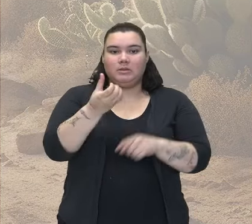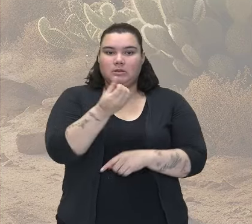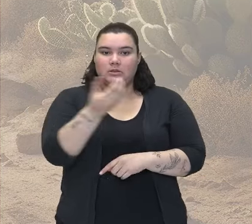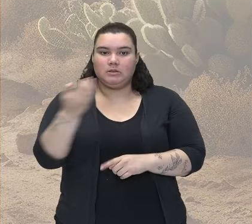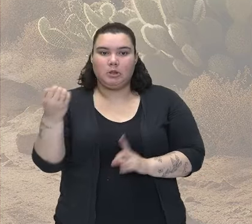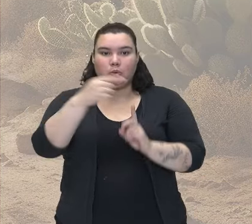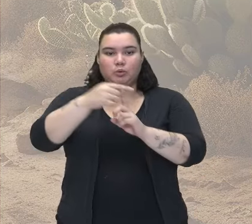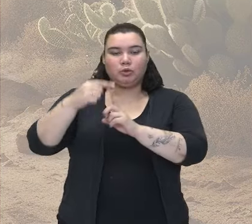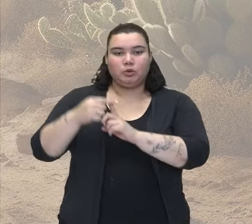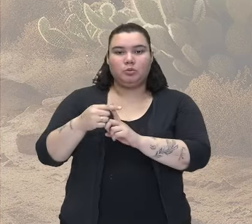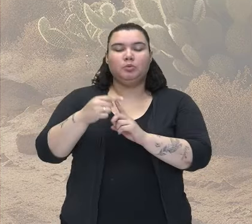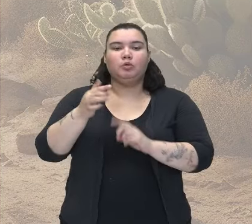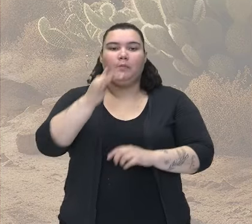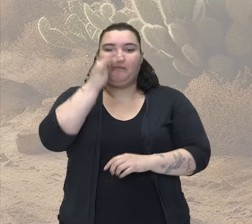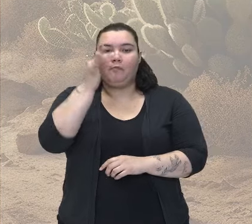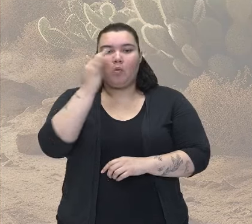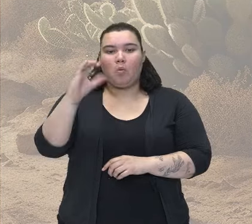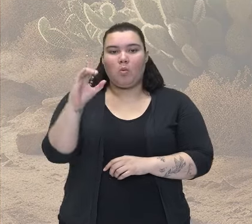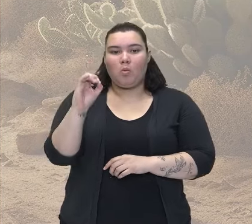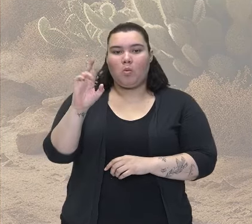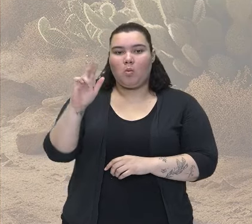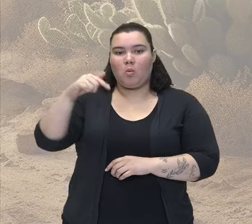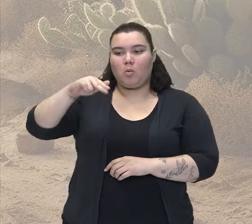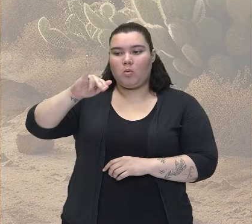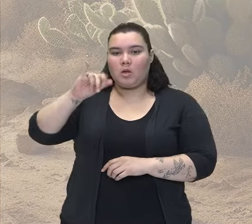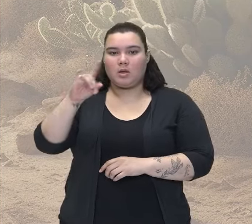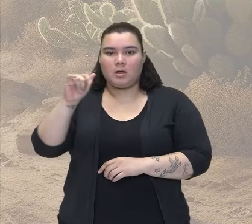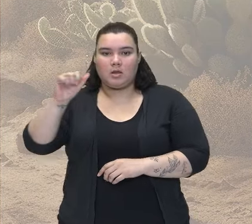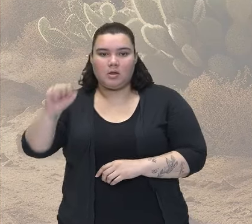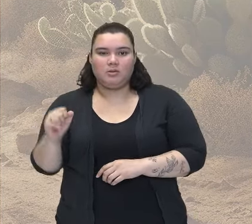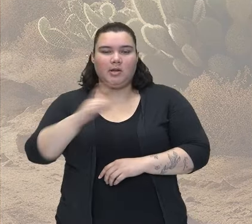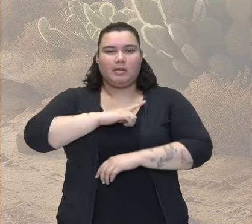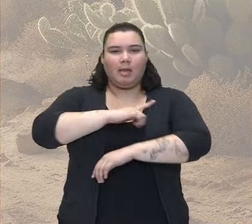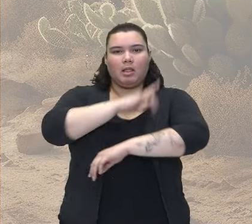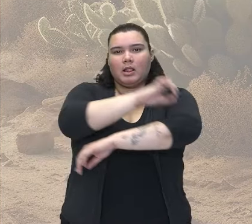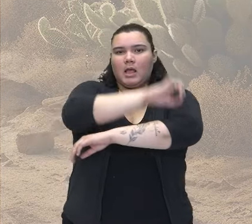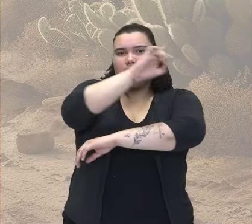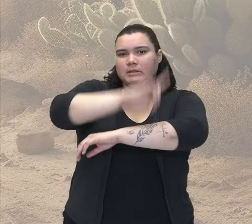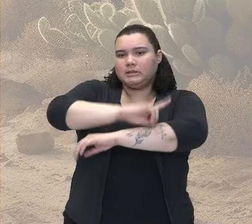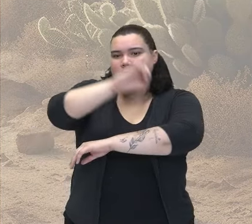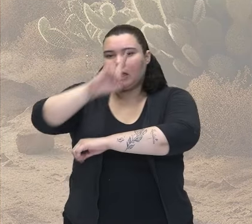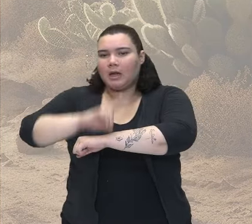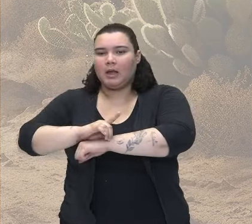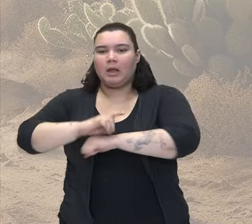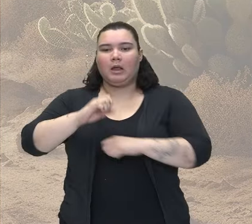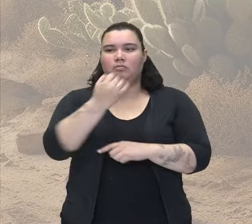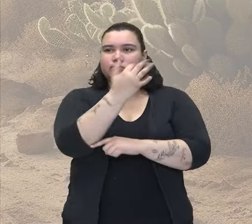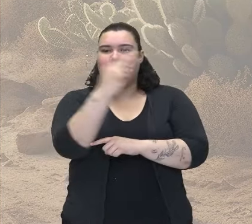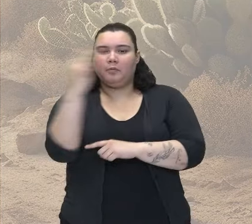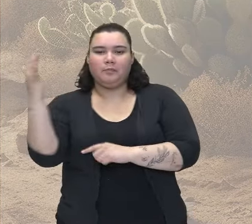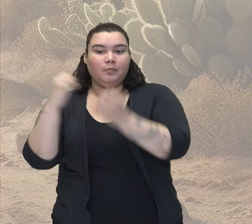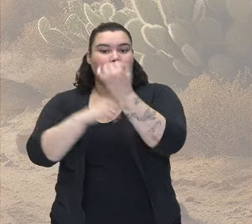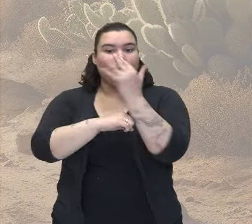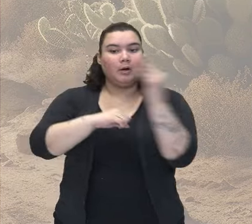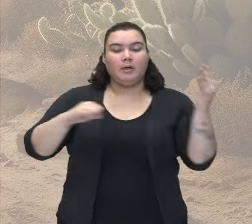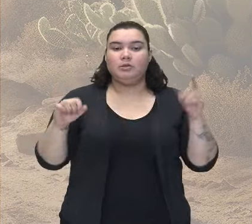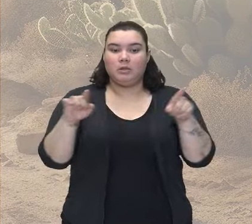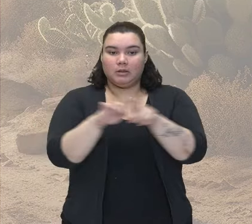ocorrem as pastagens, desérticas, áreas de bosques, né? E também floresta tropical em todo o